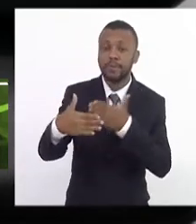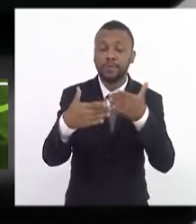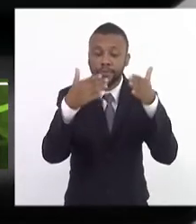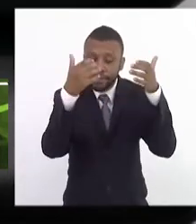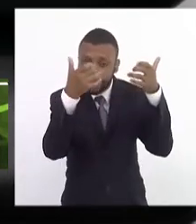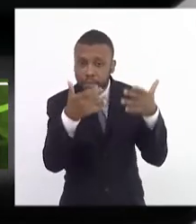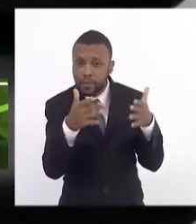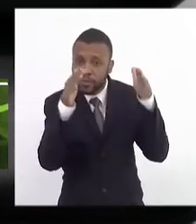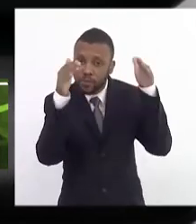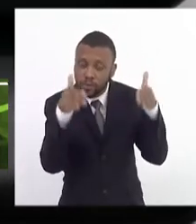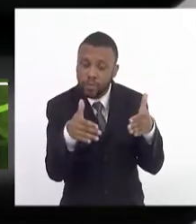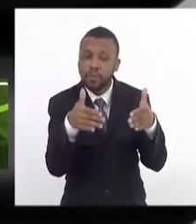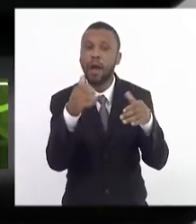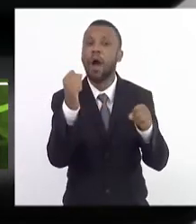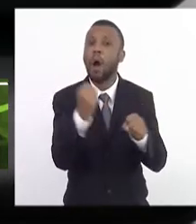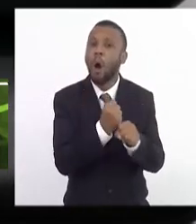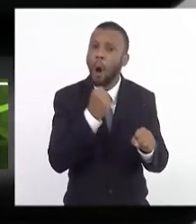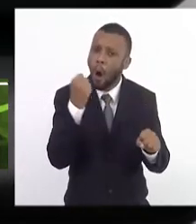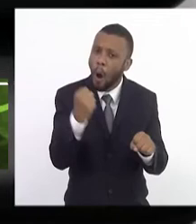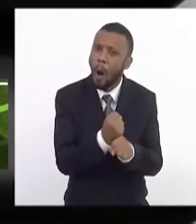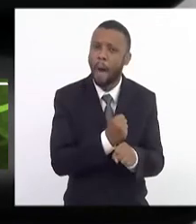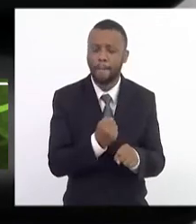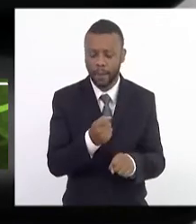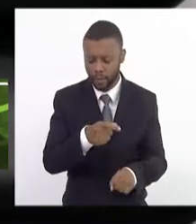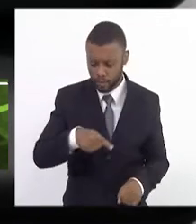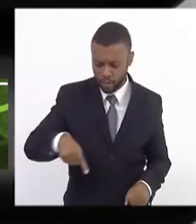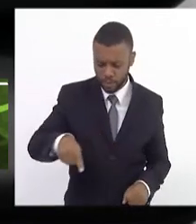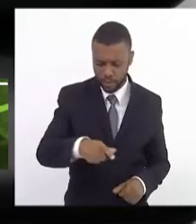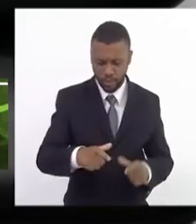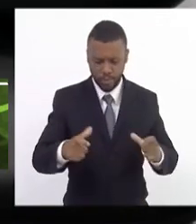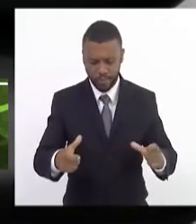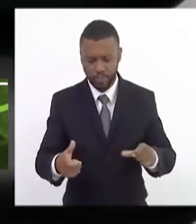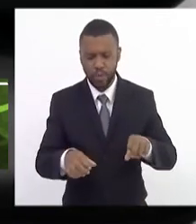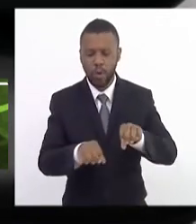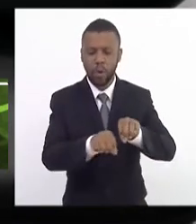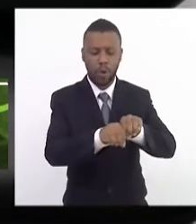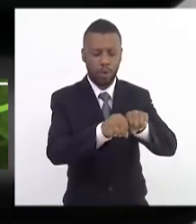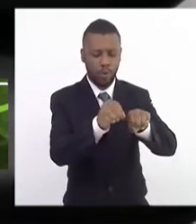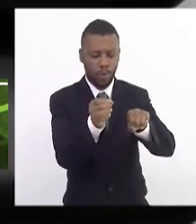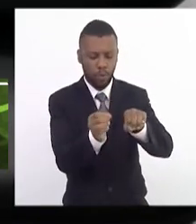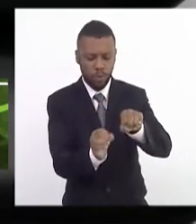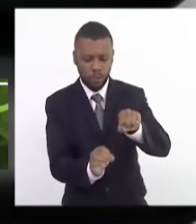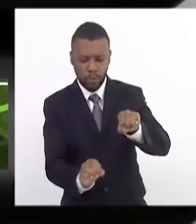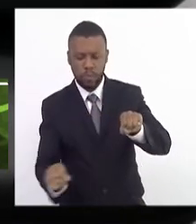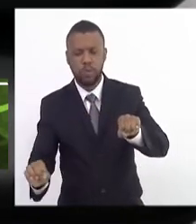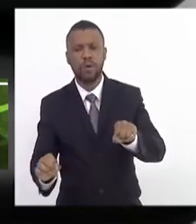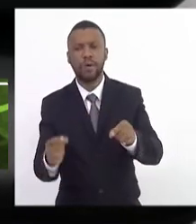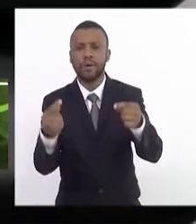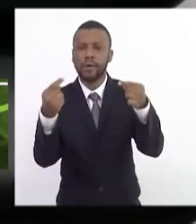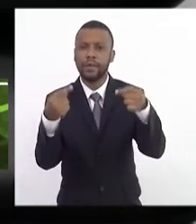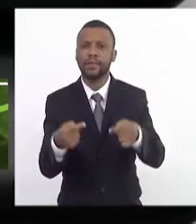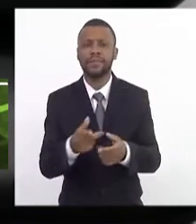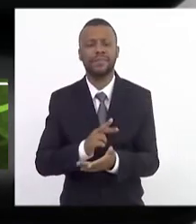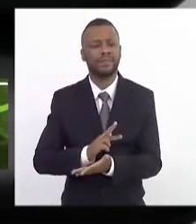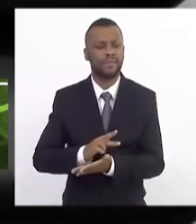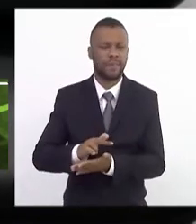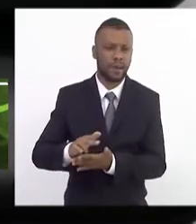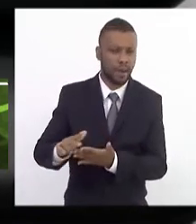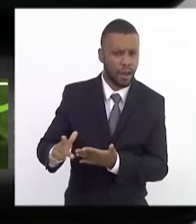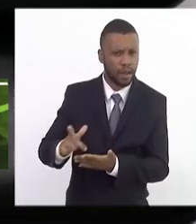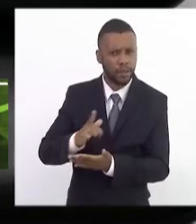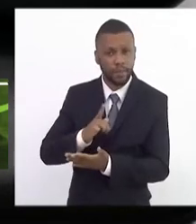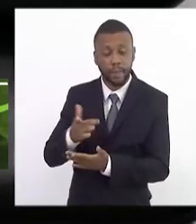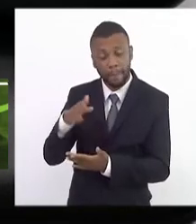de furar buraco no chão, implantar tubulação, né, diante de tantos desafios, inclusive de